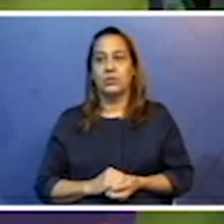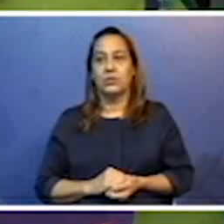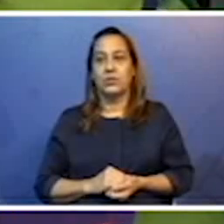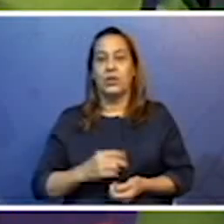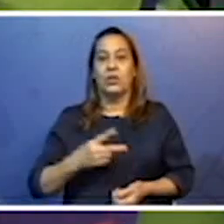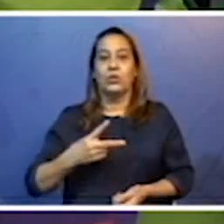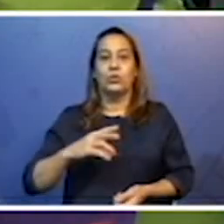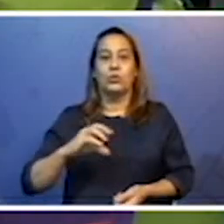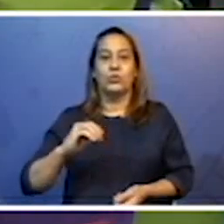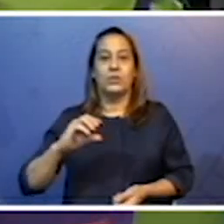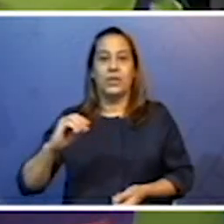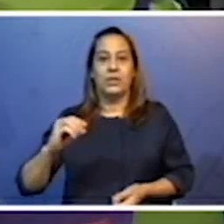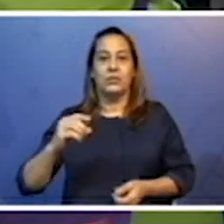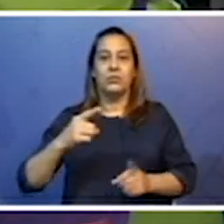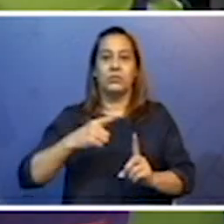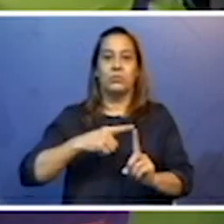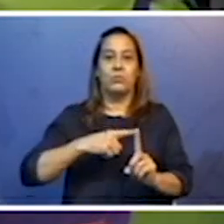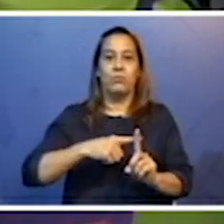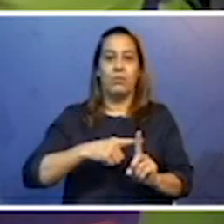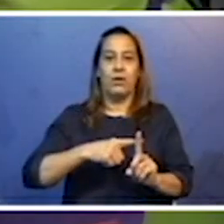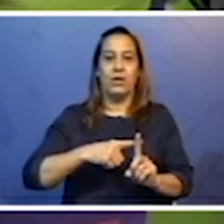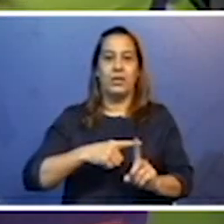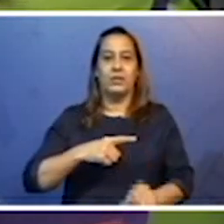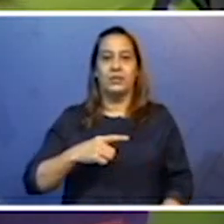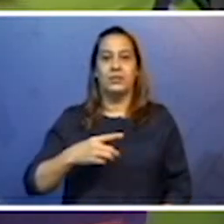ó. 200,